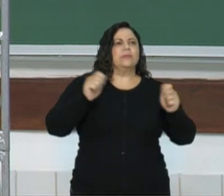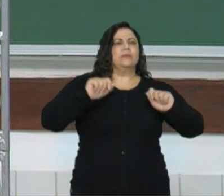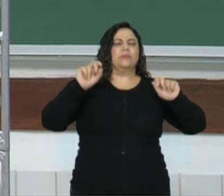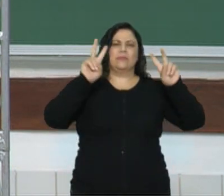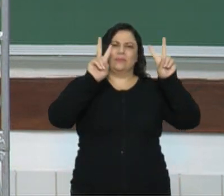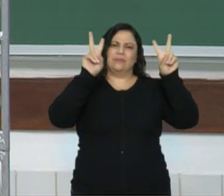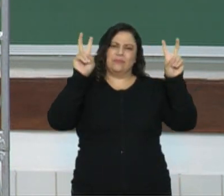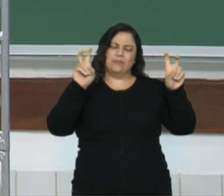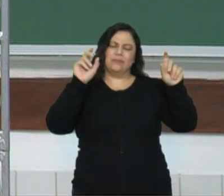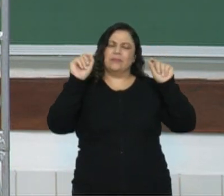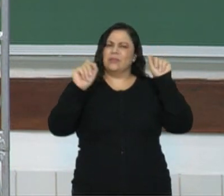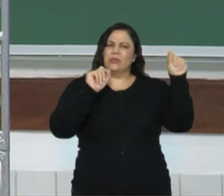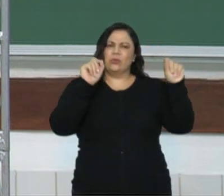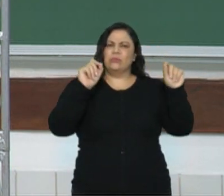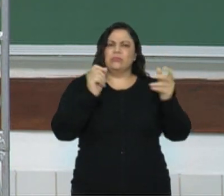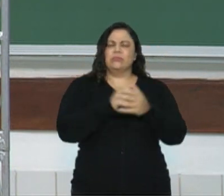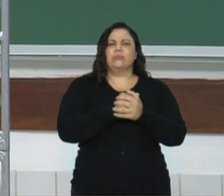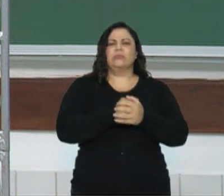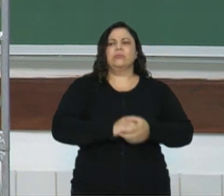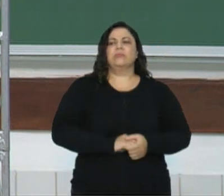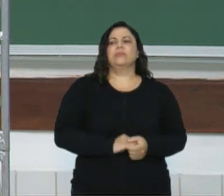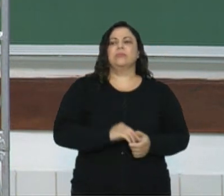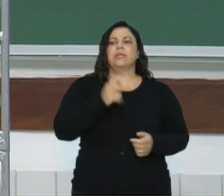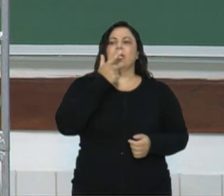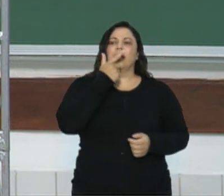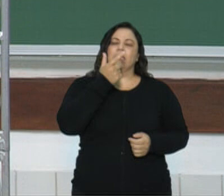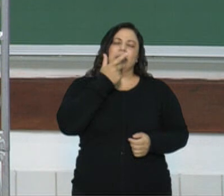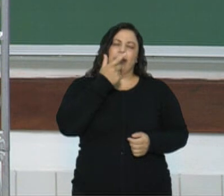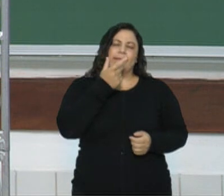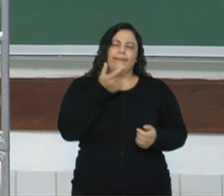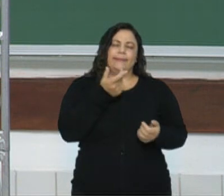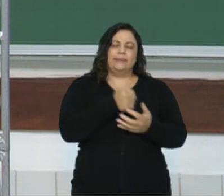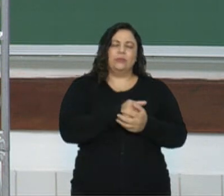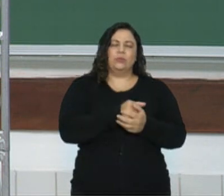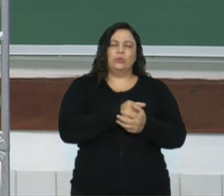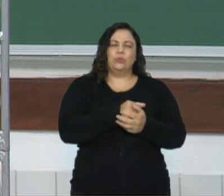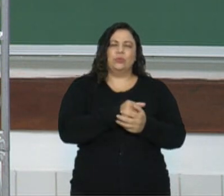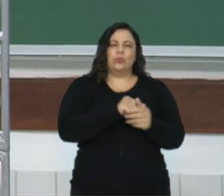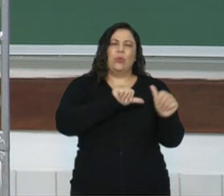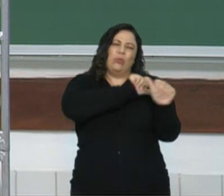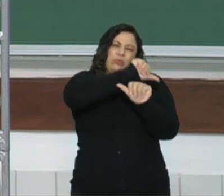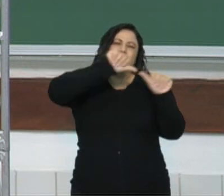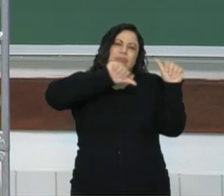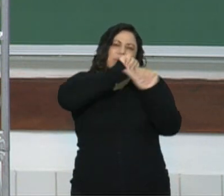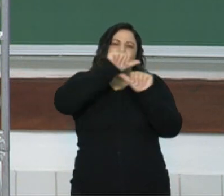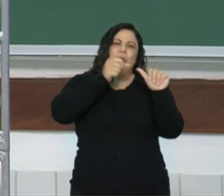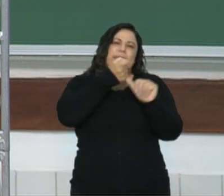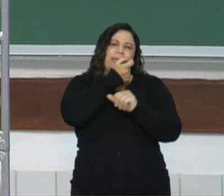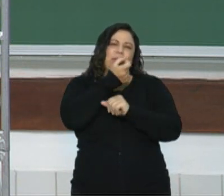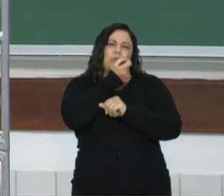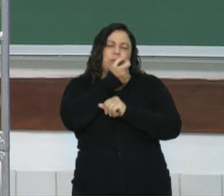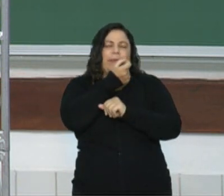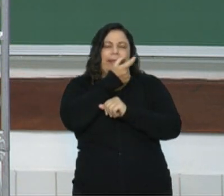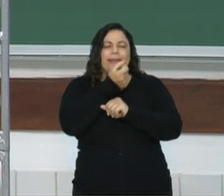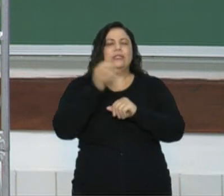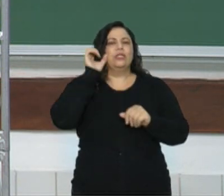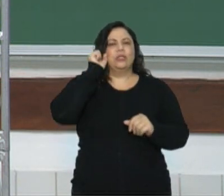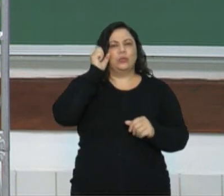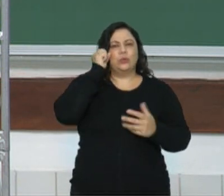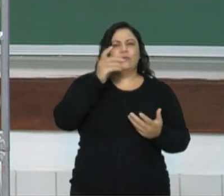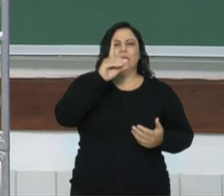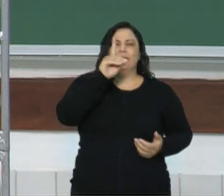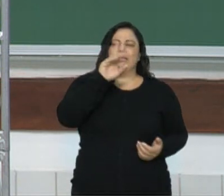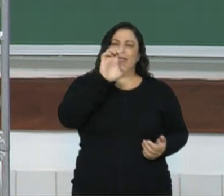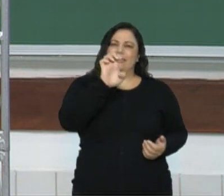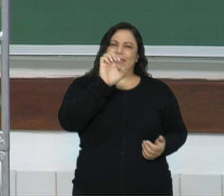escreve, normalmente os alunos falam Descartes, bota enche de S ali, mas é para ler